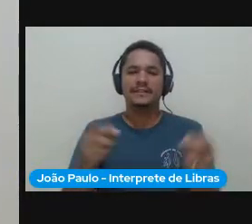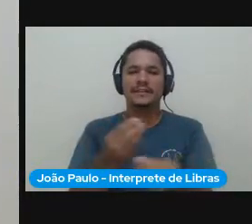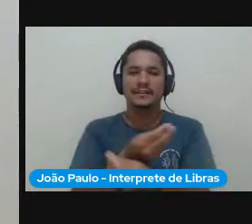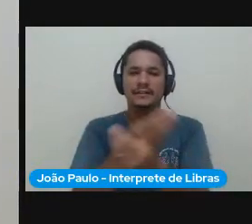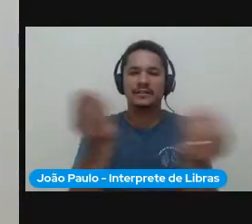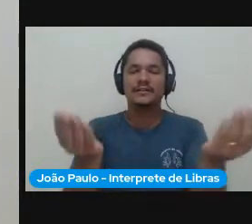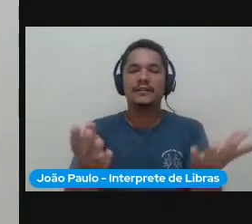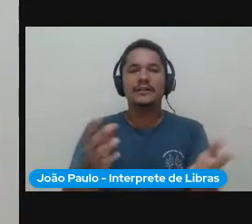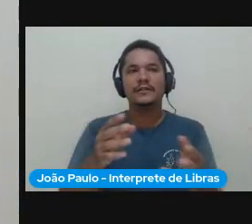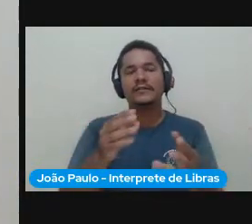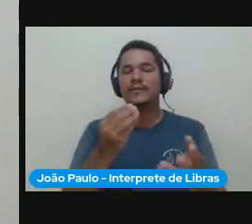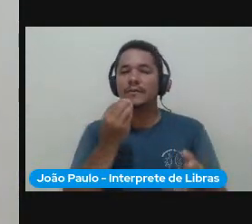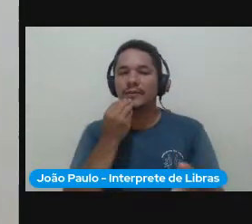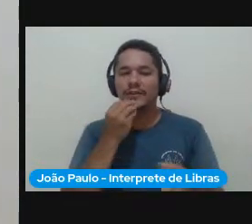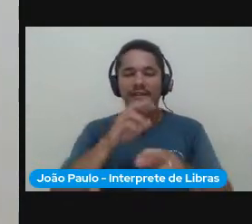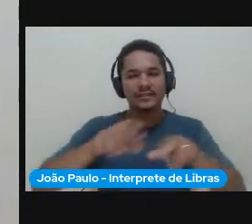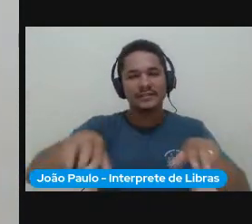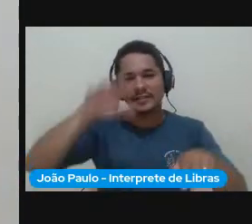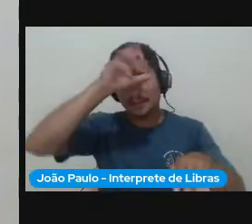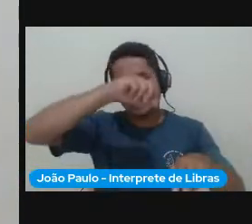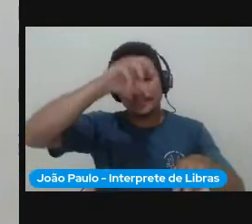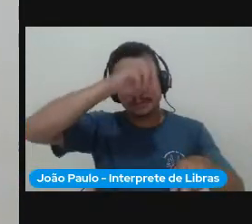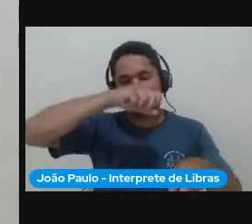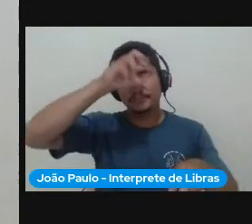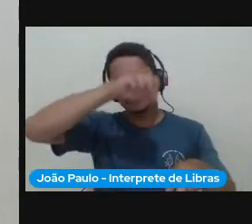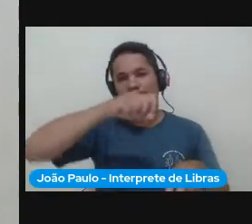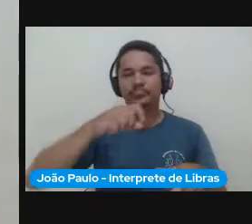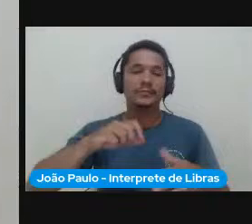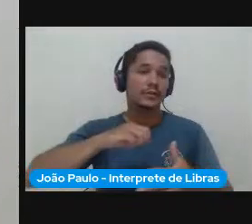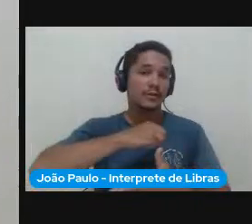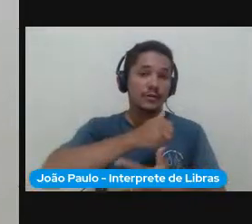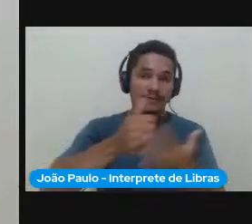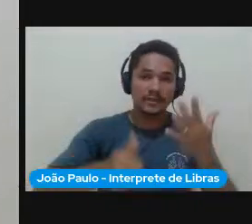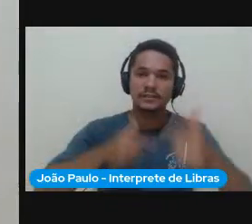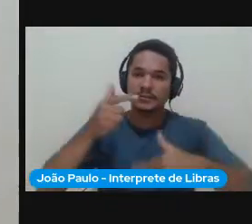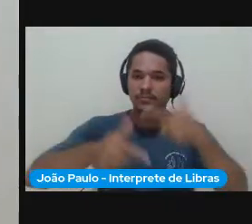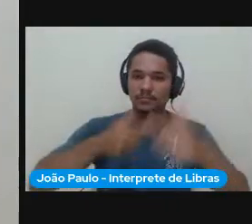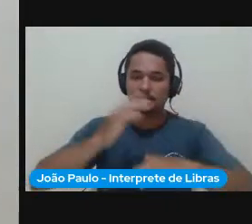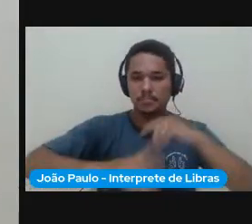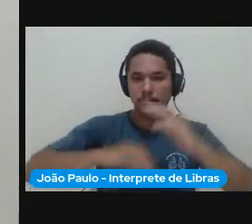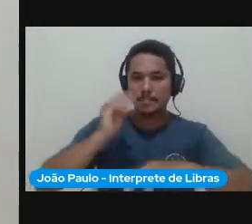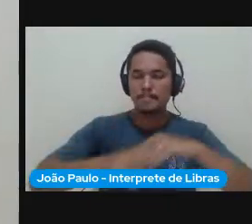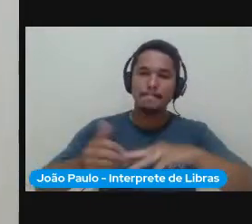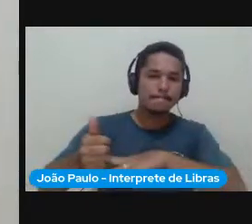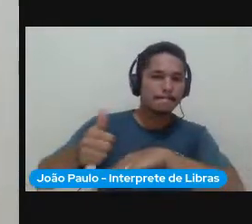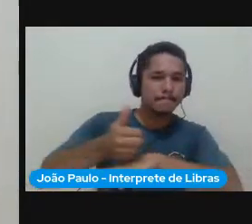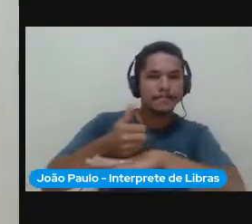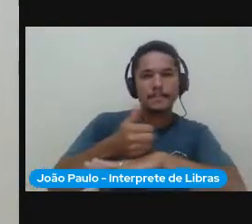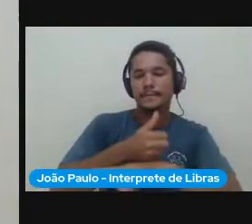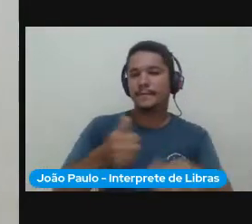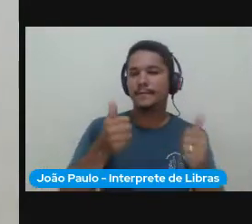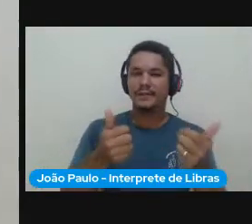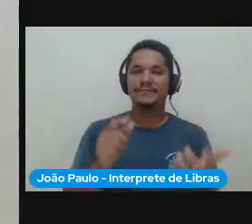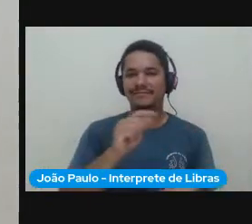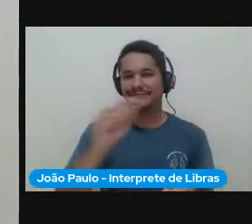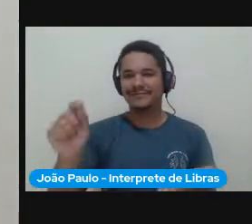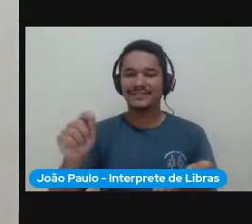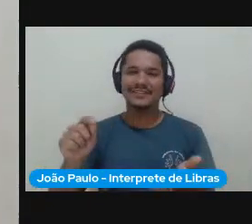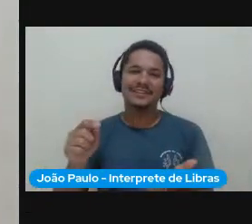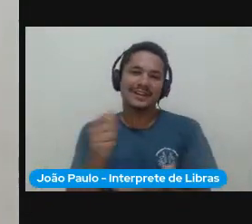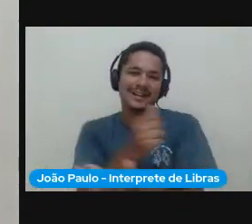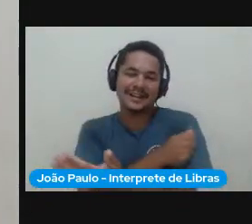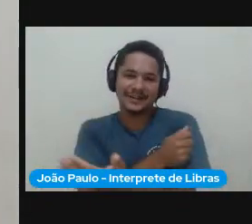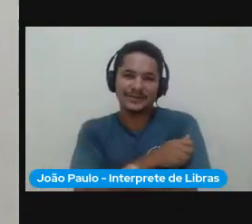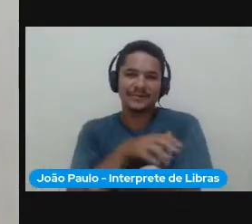de aprendizagem e qualificação profissional para os nossos estudantes matriculados nas nossas escolas, né, da Rede